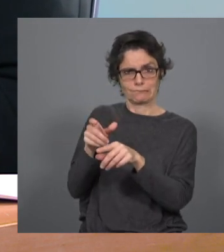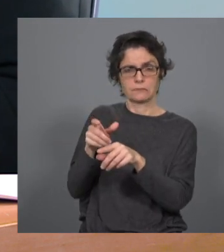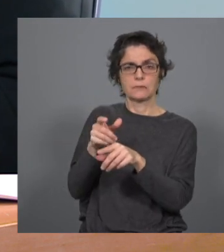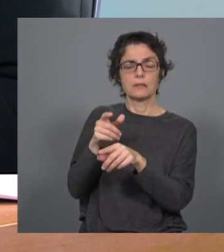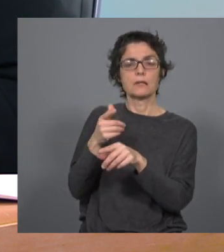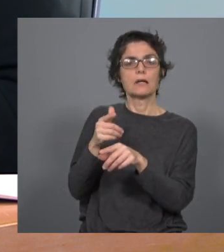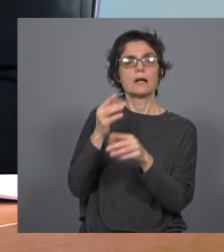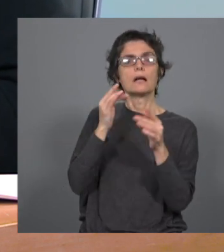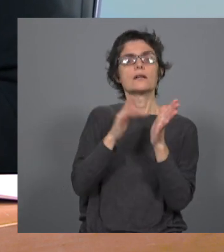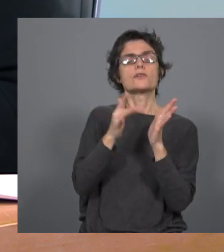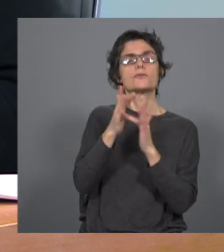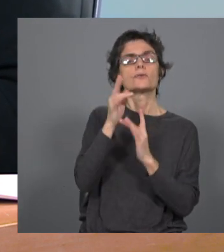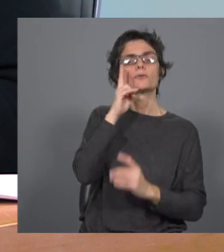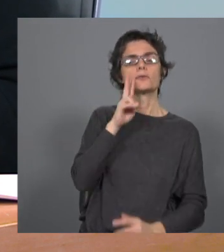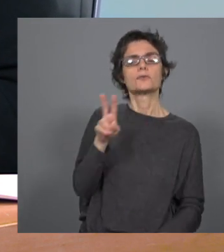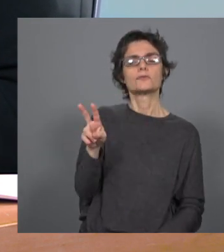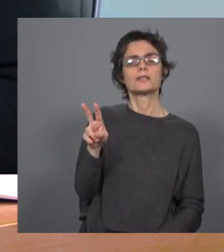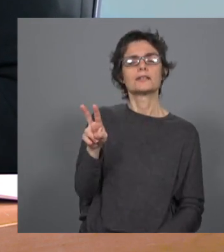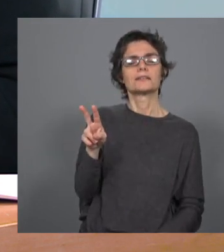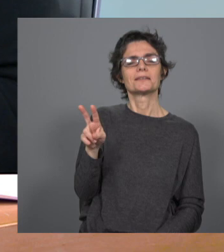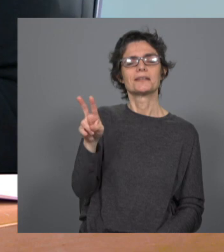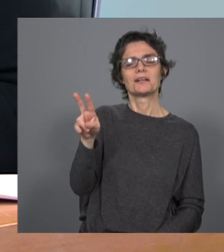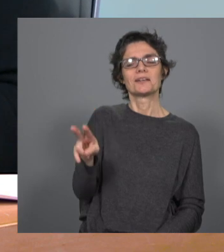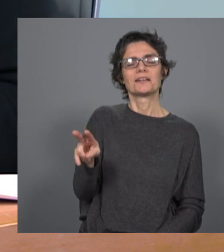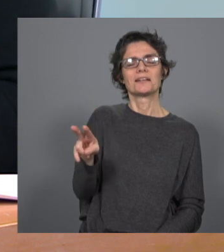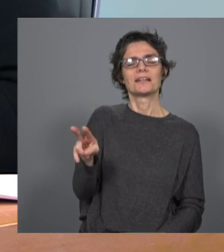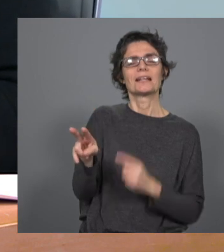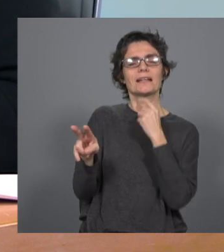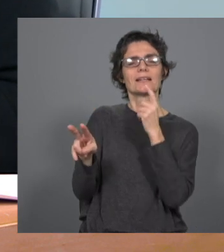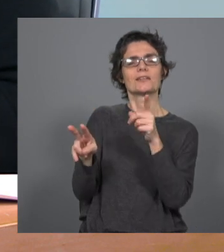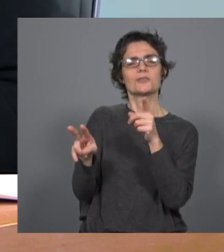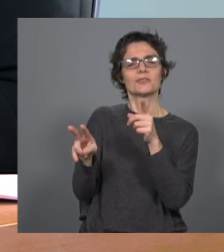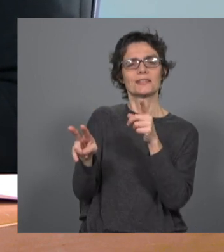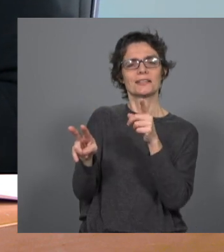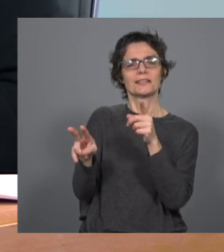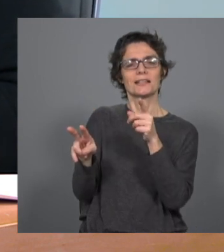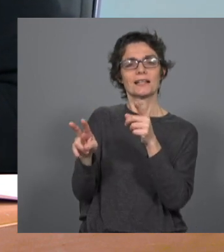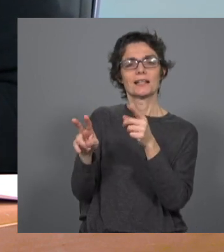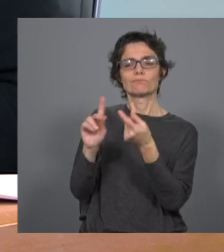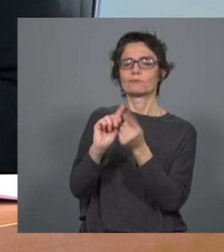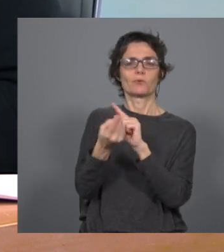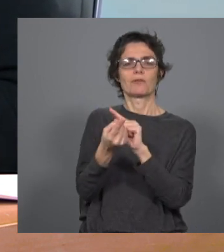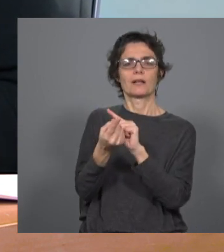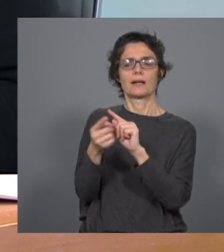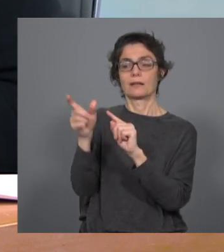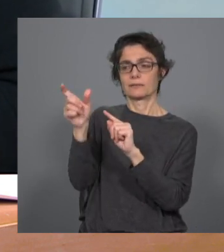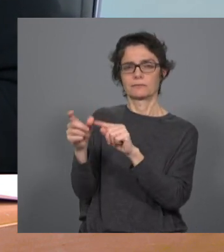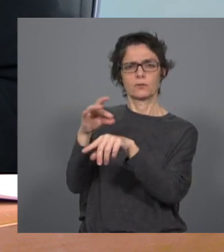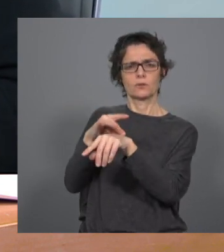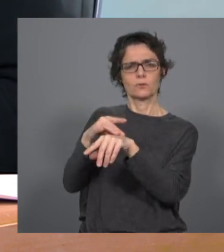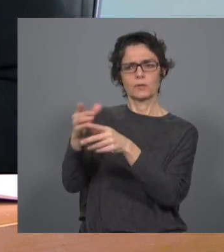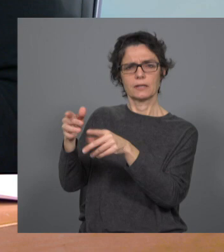quisermos, Jesus demarca-se desse mesmo olhar e olha a pessoa humana e a sua circunstância,